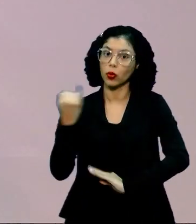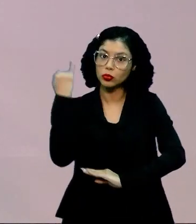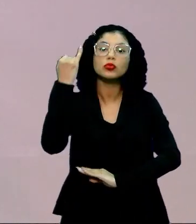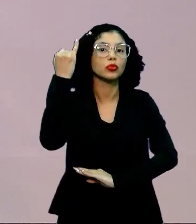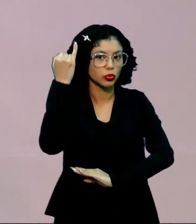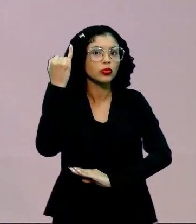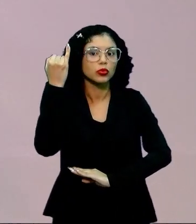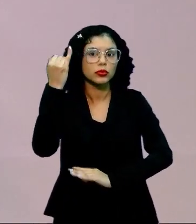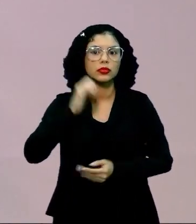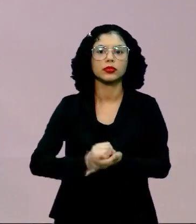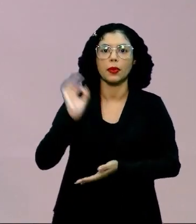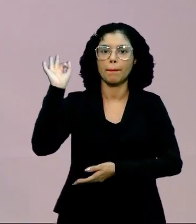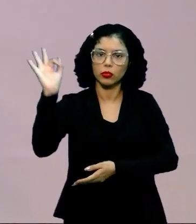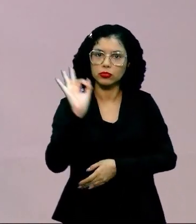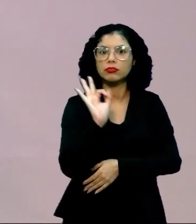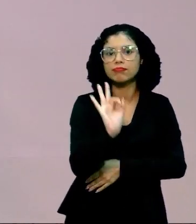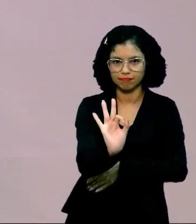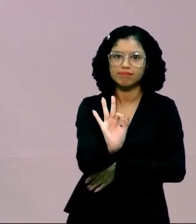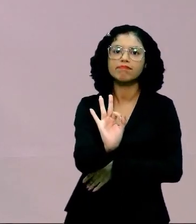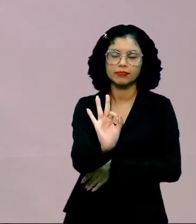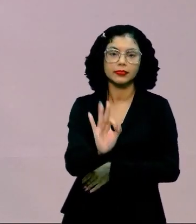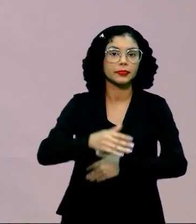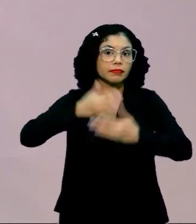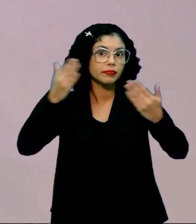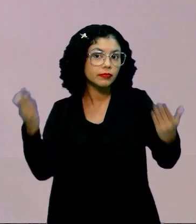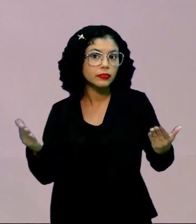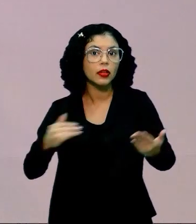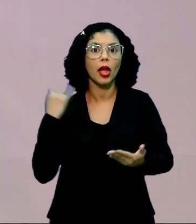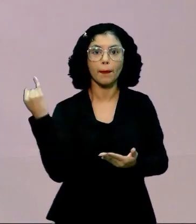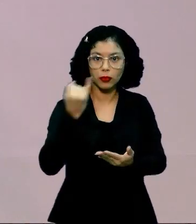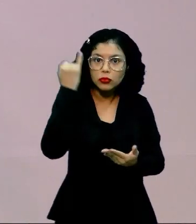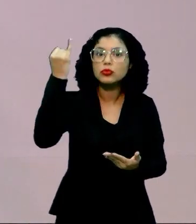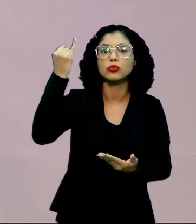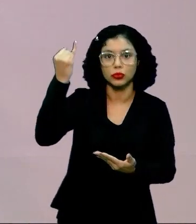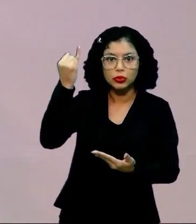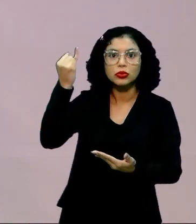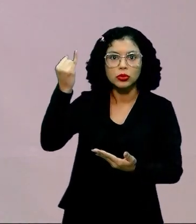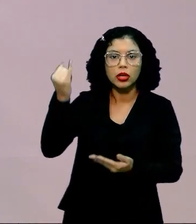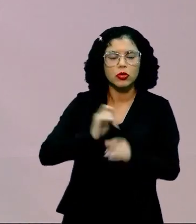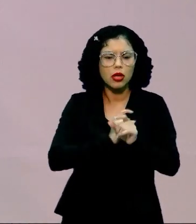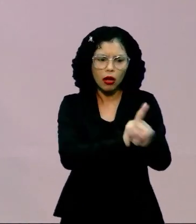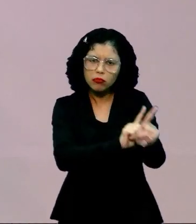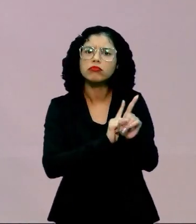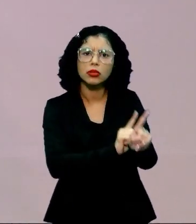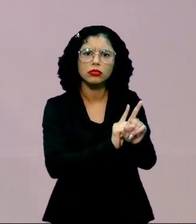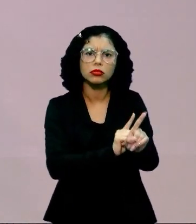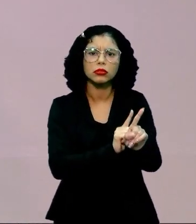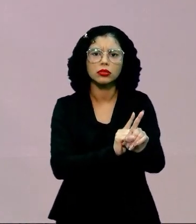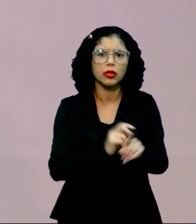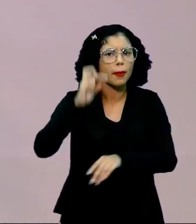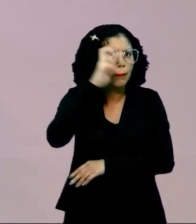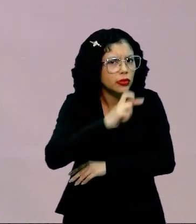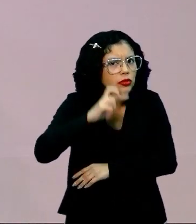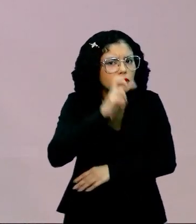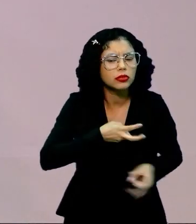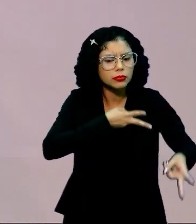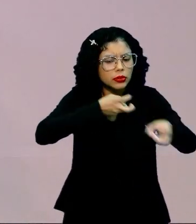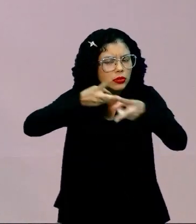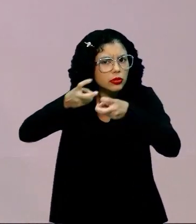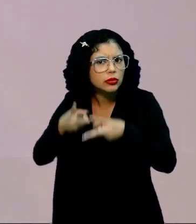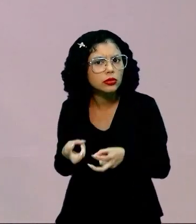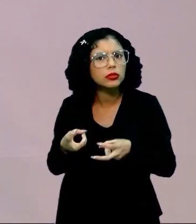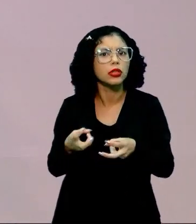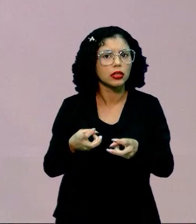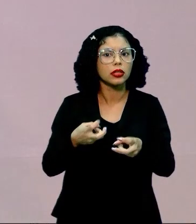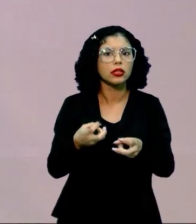importância, porcentagem. E pessoal, é importantíssimo que você acompanhe, analise e verifique